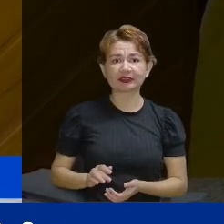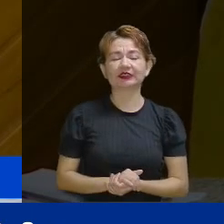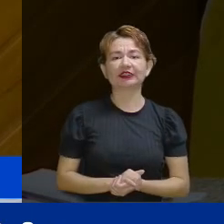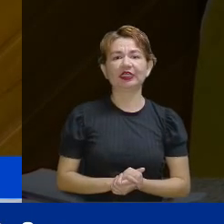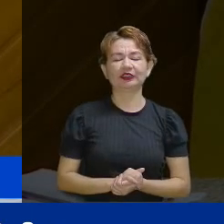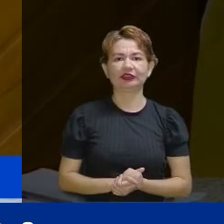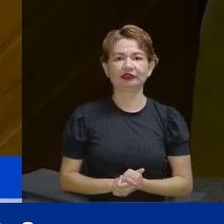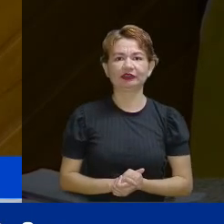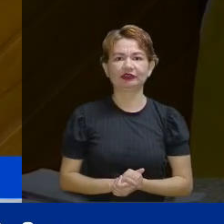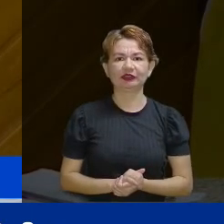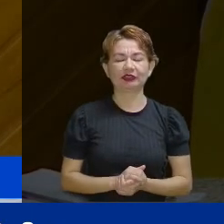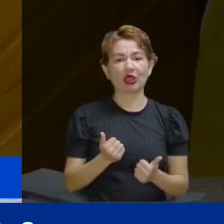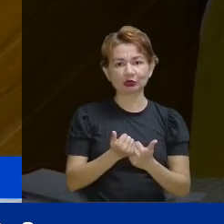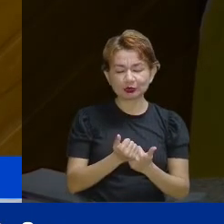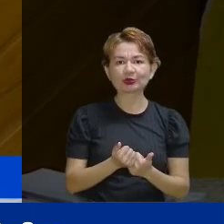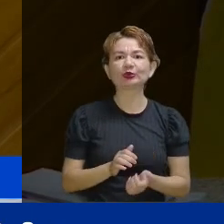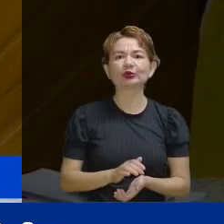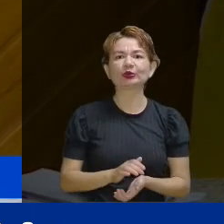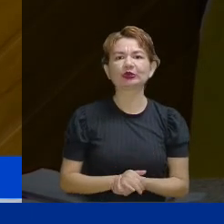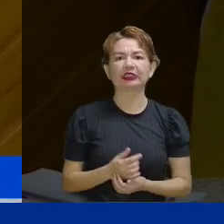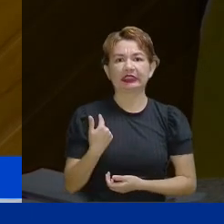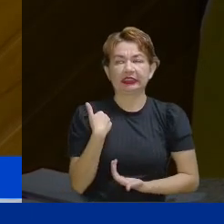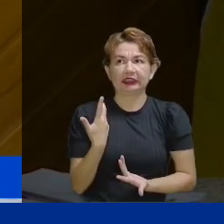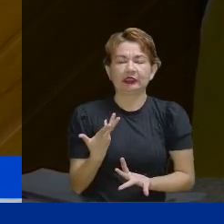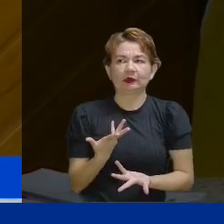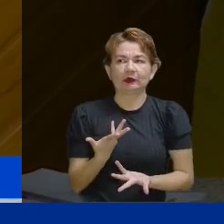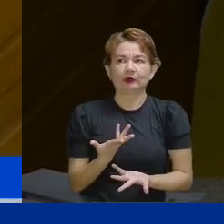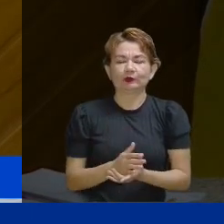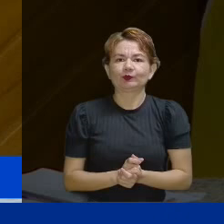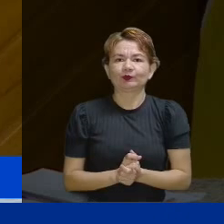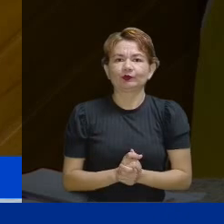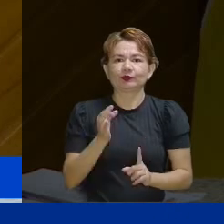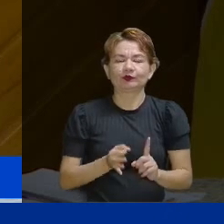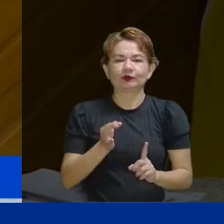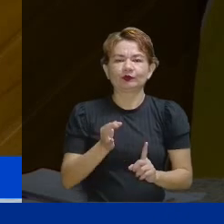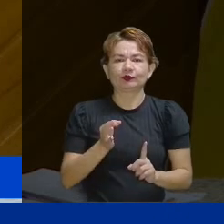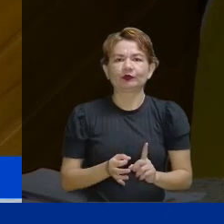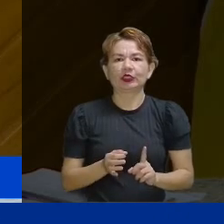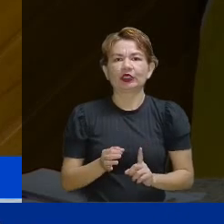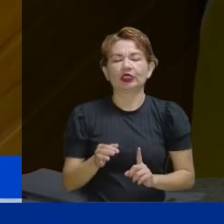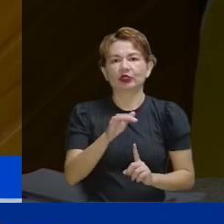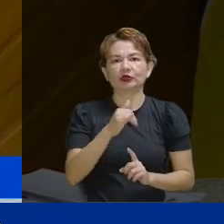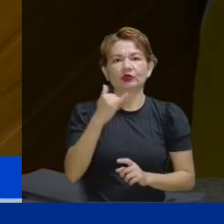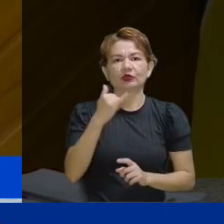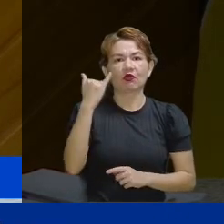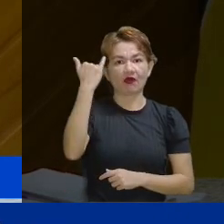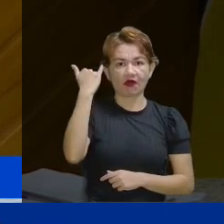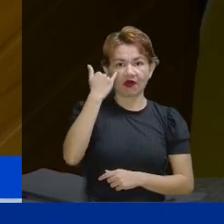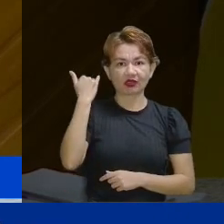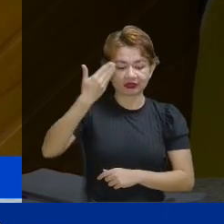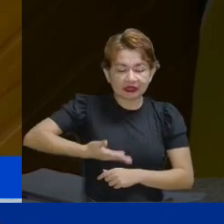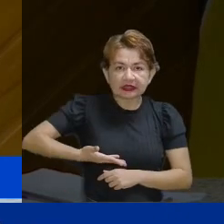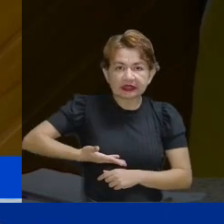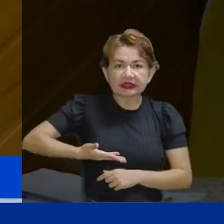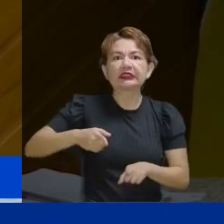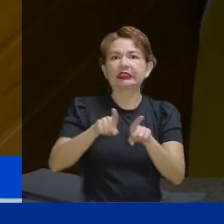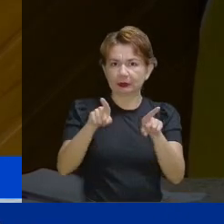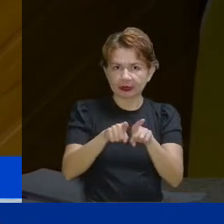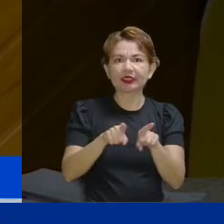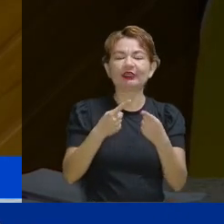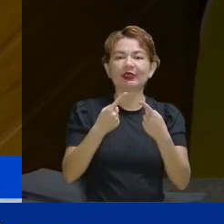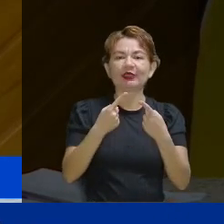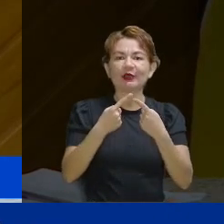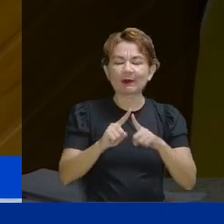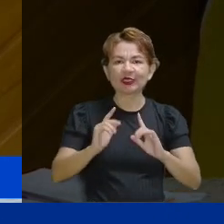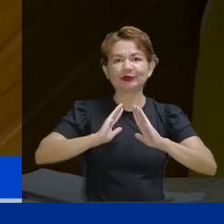exercício, eu quero aqui, o desembargador Lages estaria aqui com o senhor também,